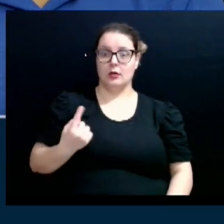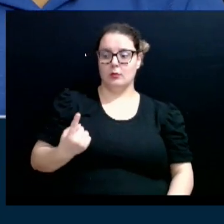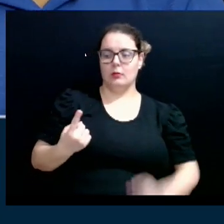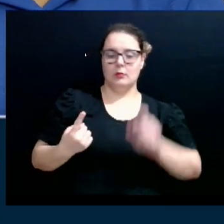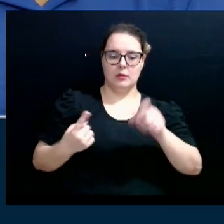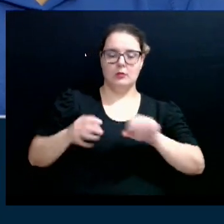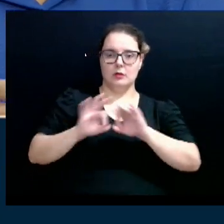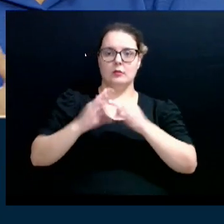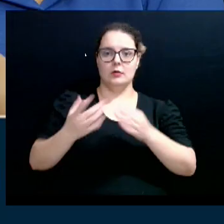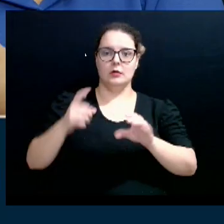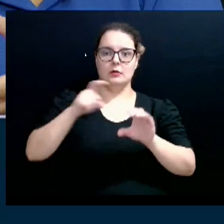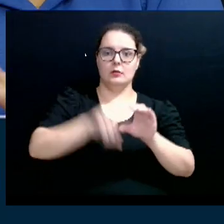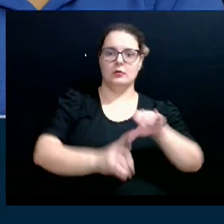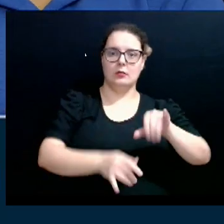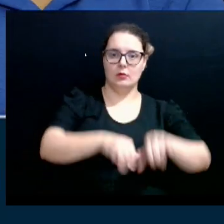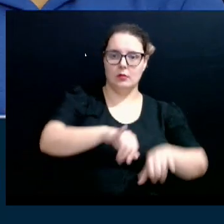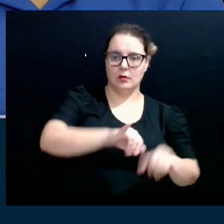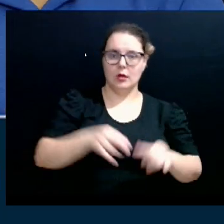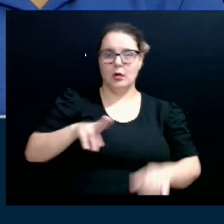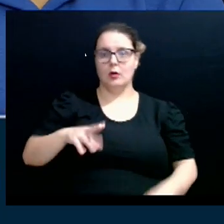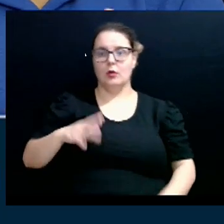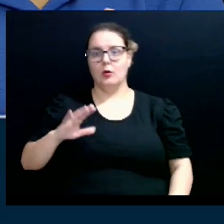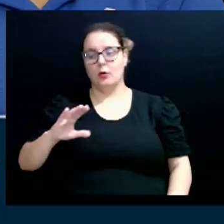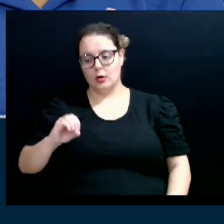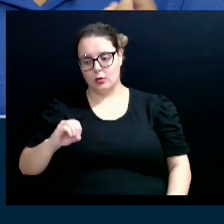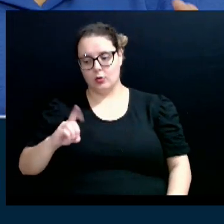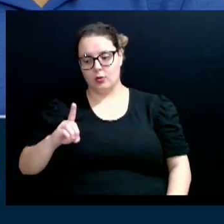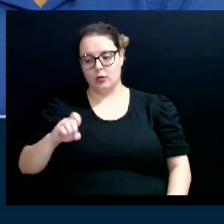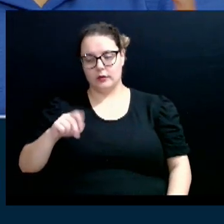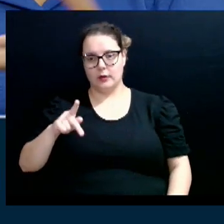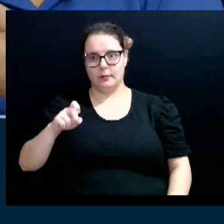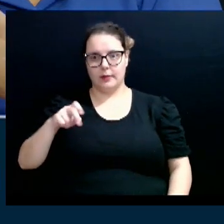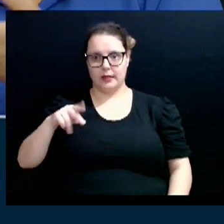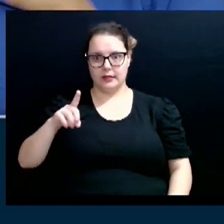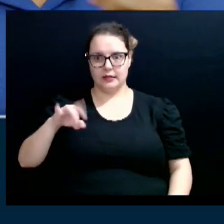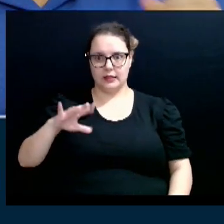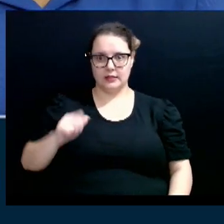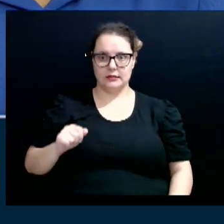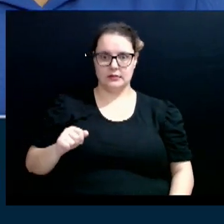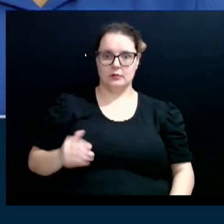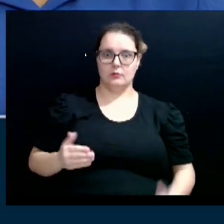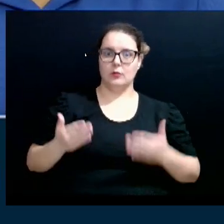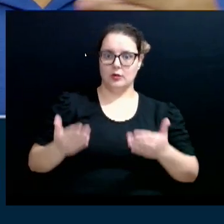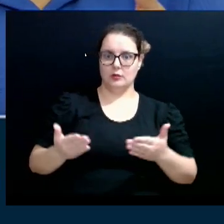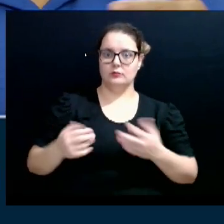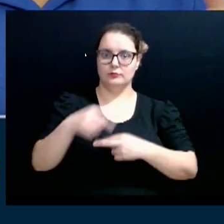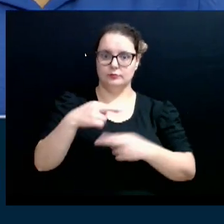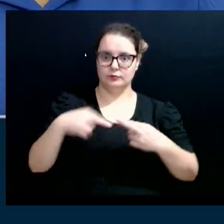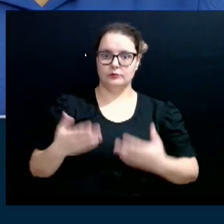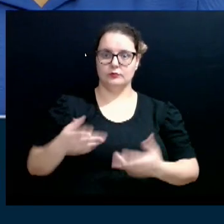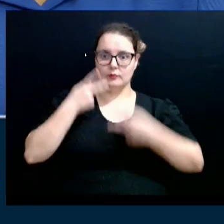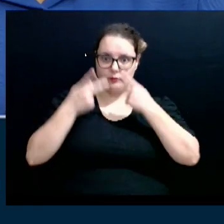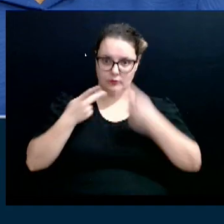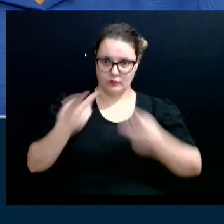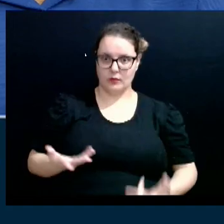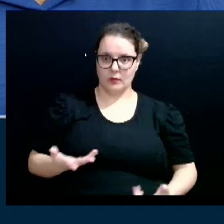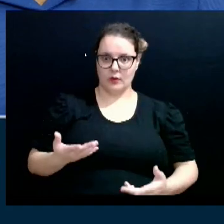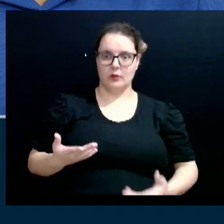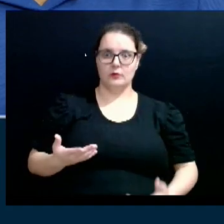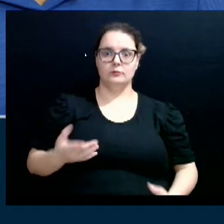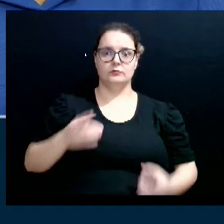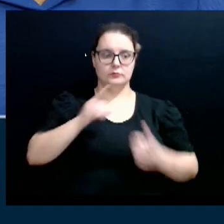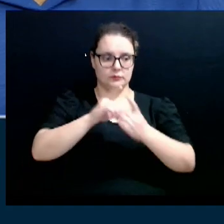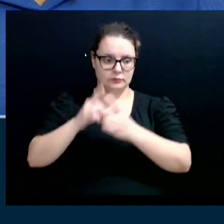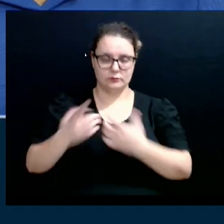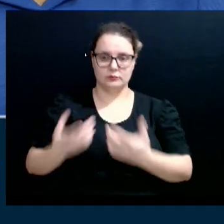dependente químico, ou a codependência também a gente pode colocar nessa questão que nós falamos agora, que nós abordamos agora, que são as